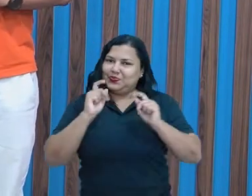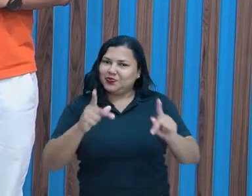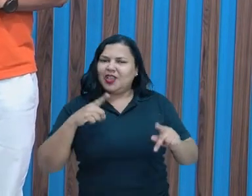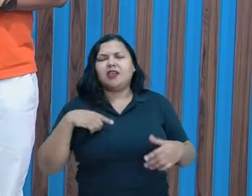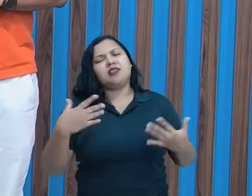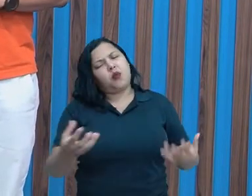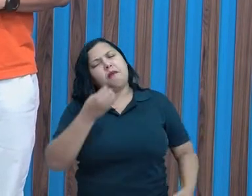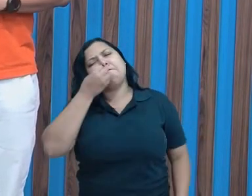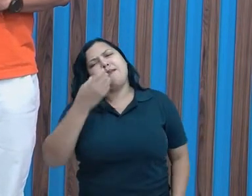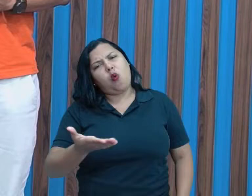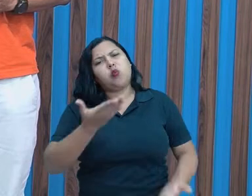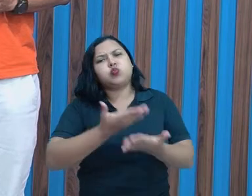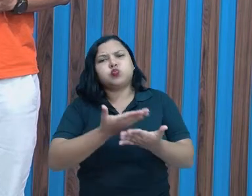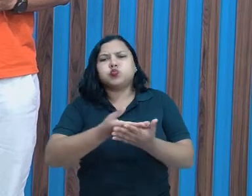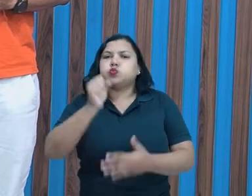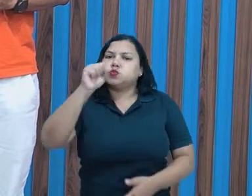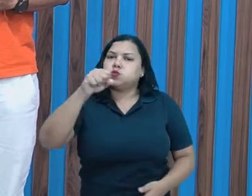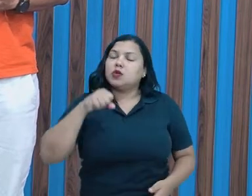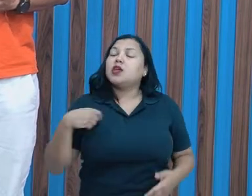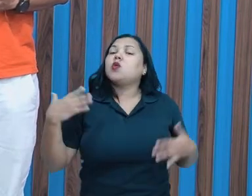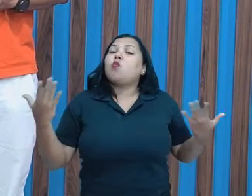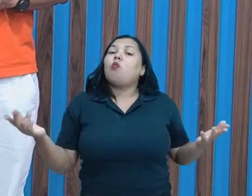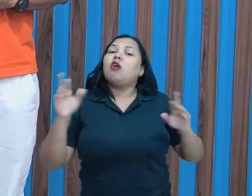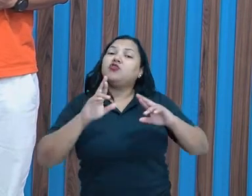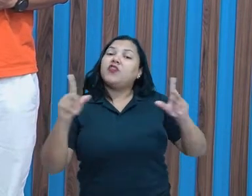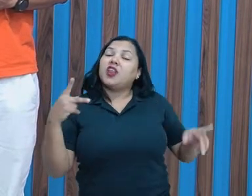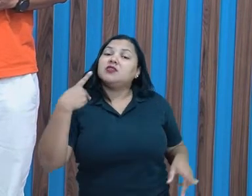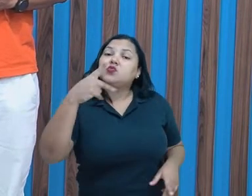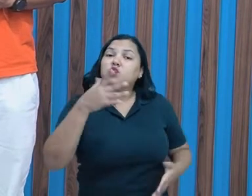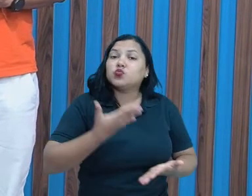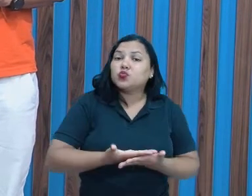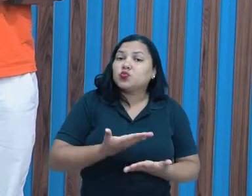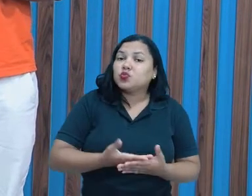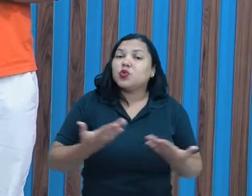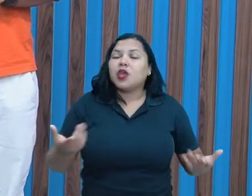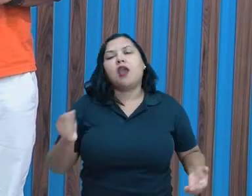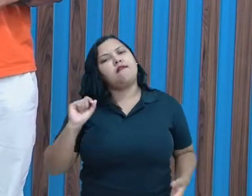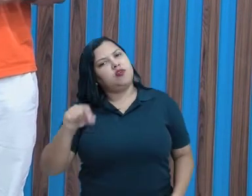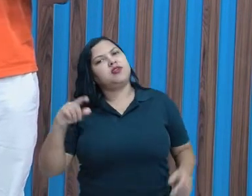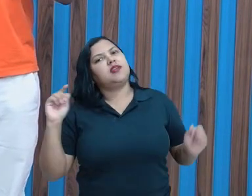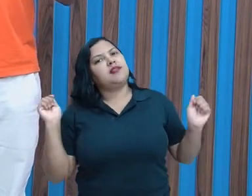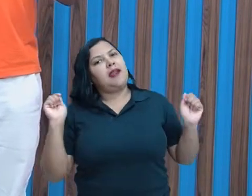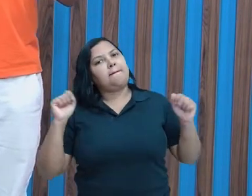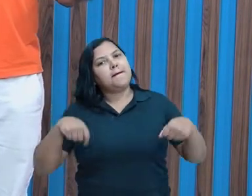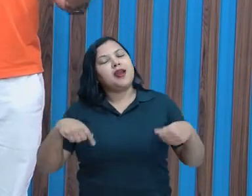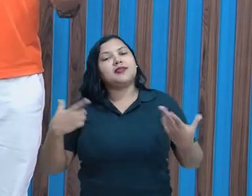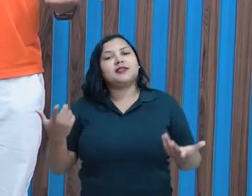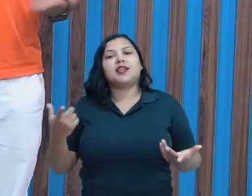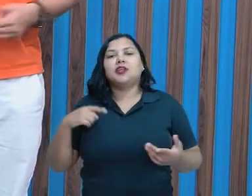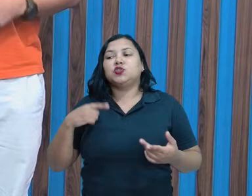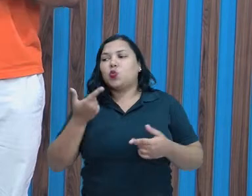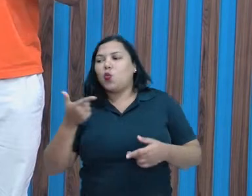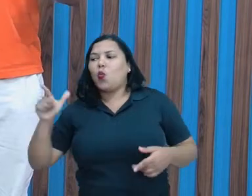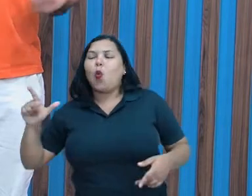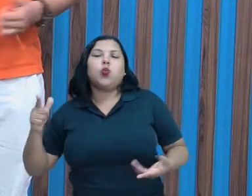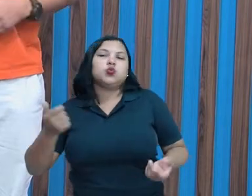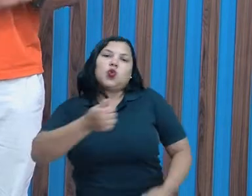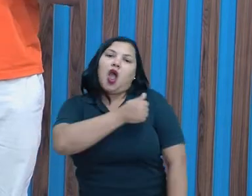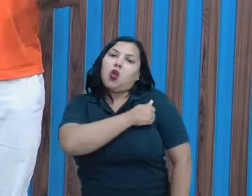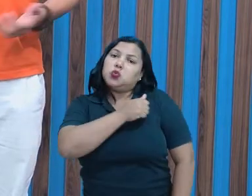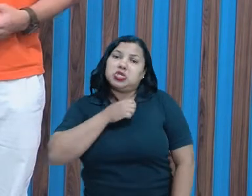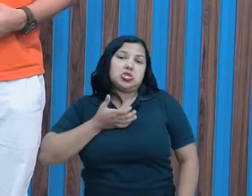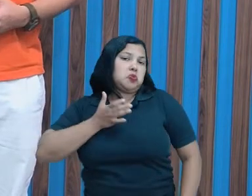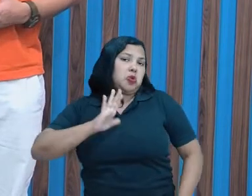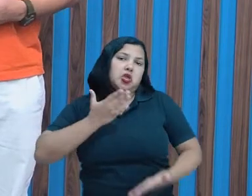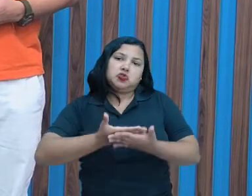nunca é demais estudo e o seu diferencial do seu estudo vai ser a sua vantagem do seu concorrente no vestibular, no seu